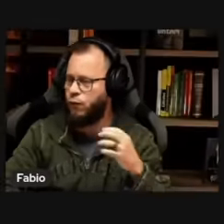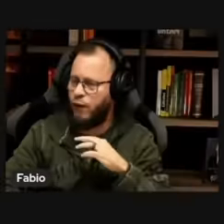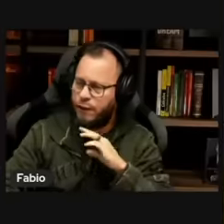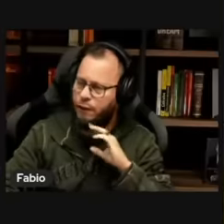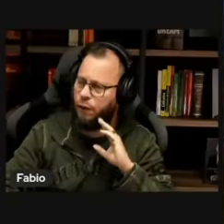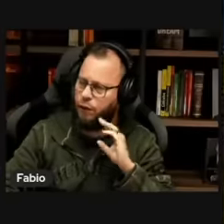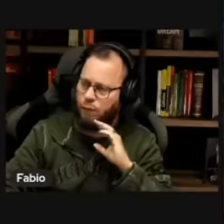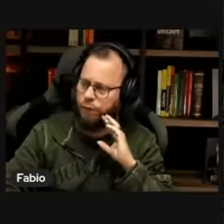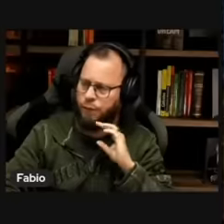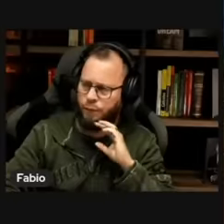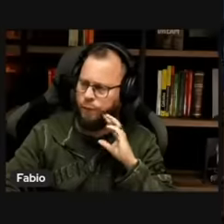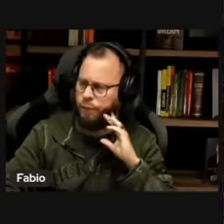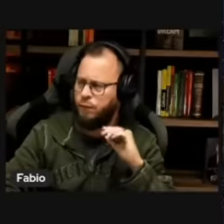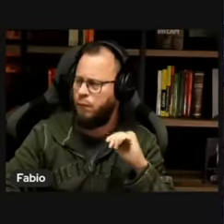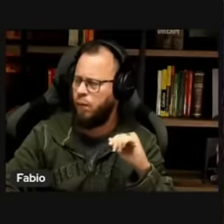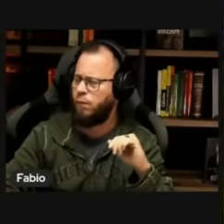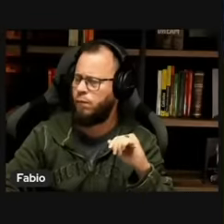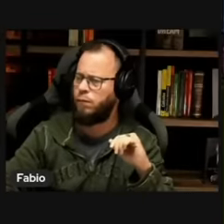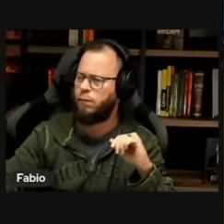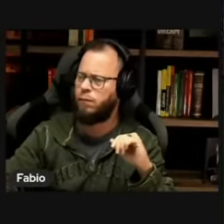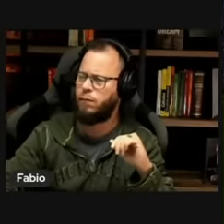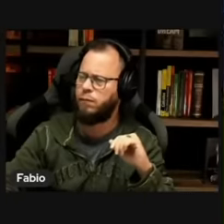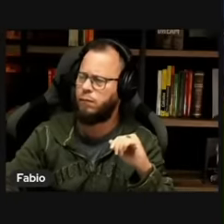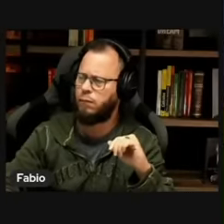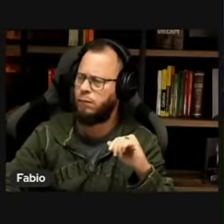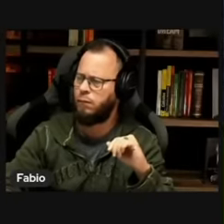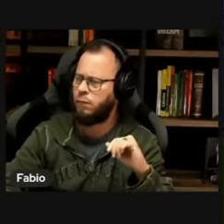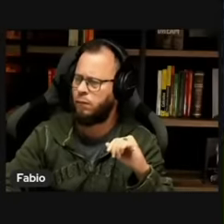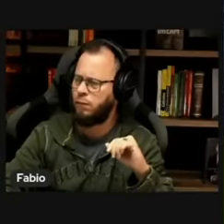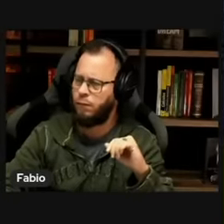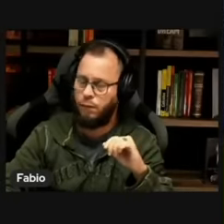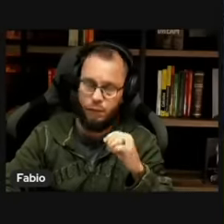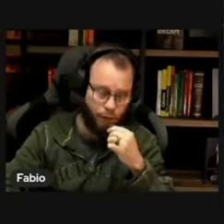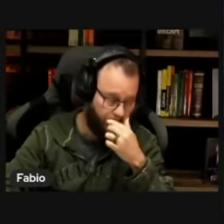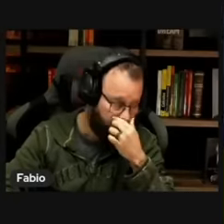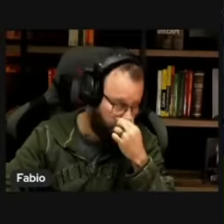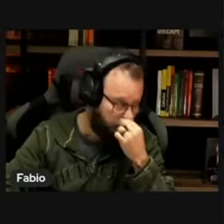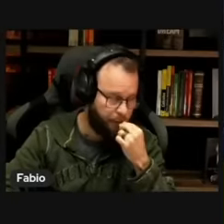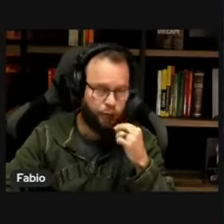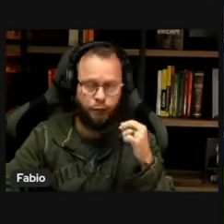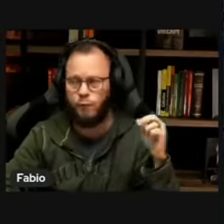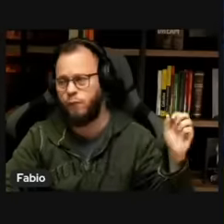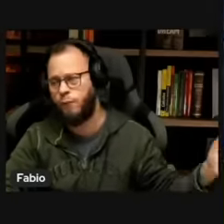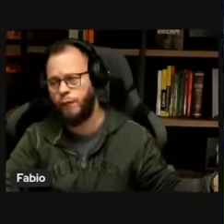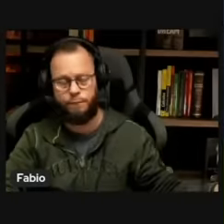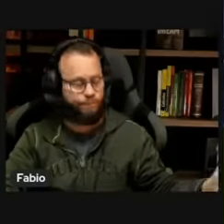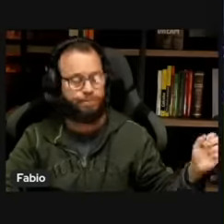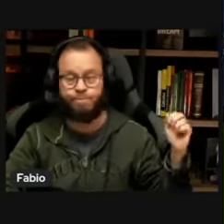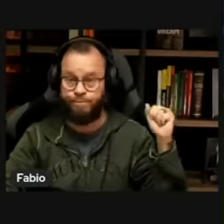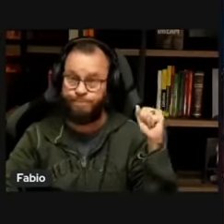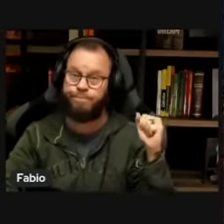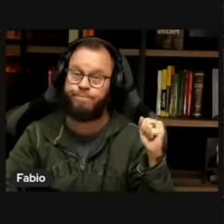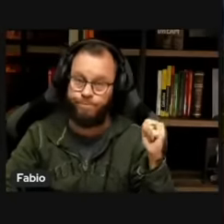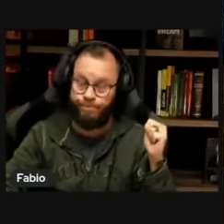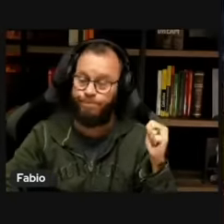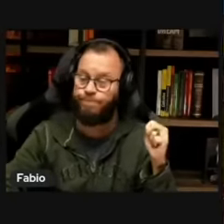reação foi essa aqui ó ninguém quer saber do lixo não deixa o lixo para